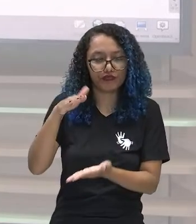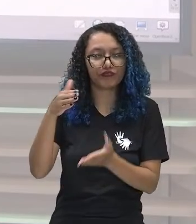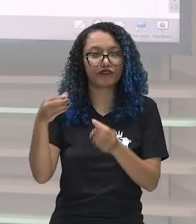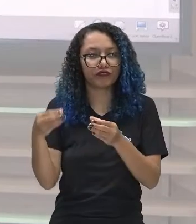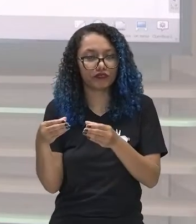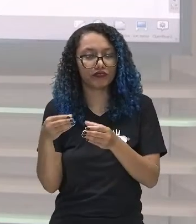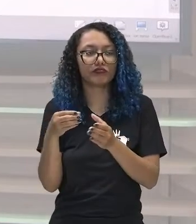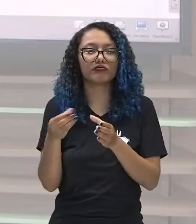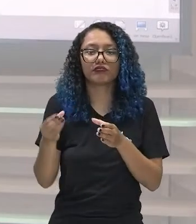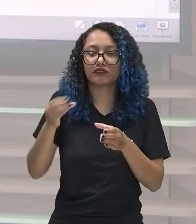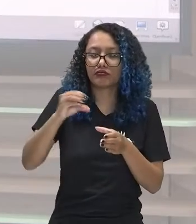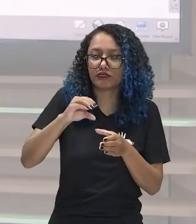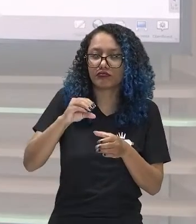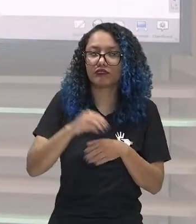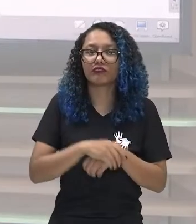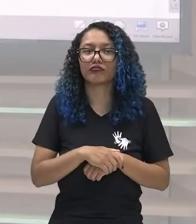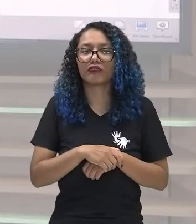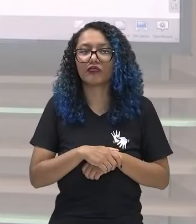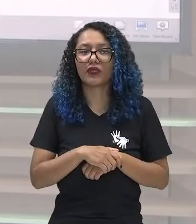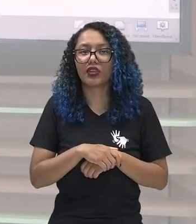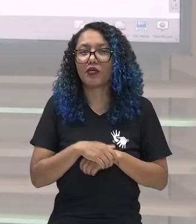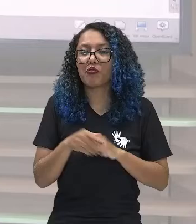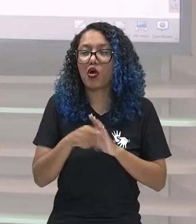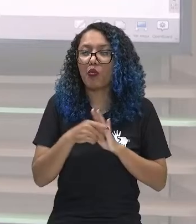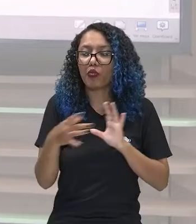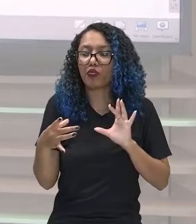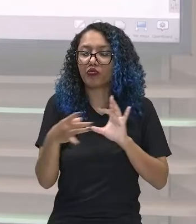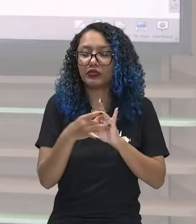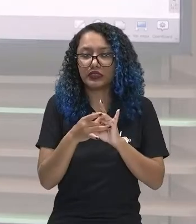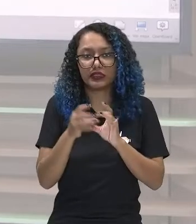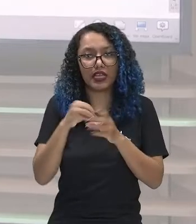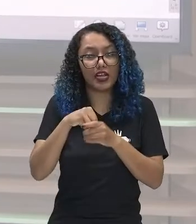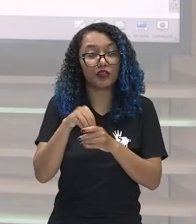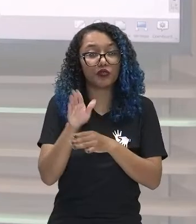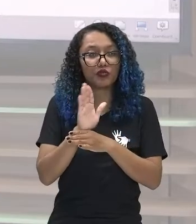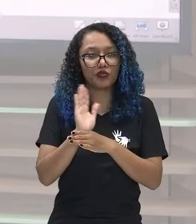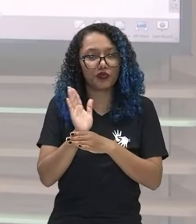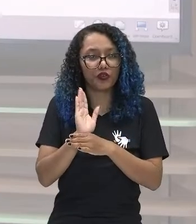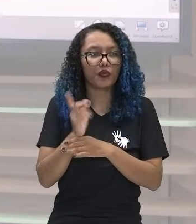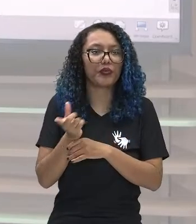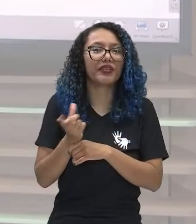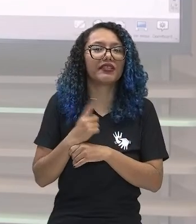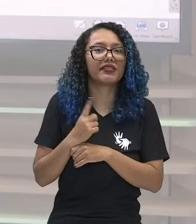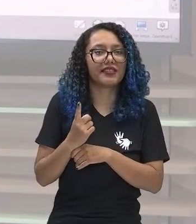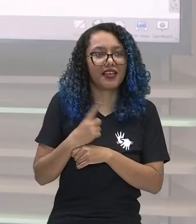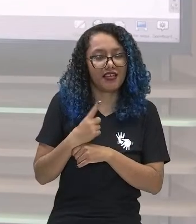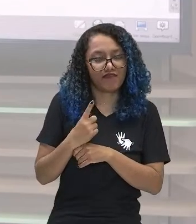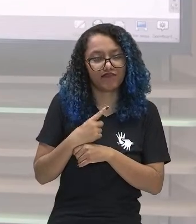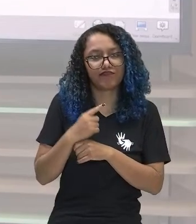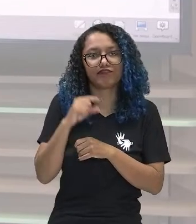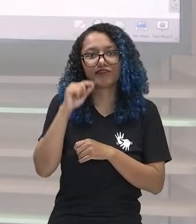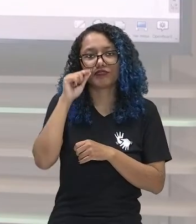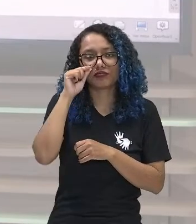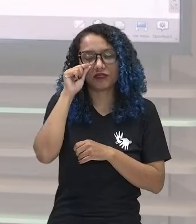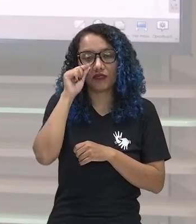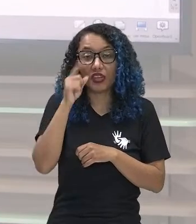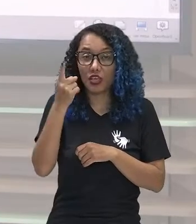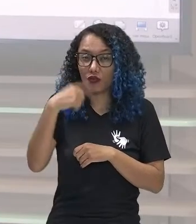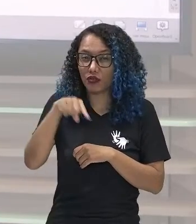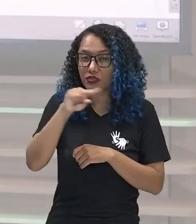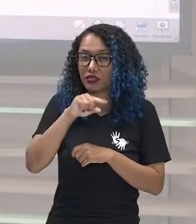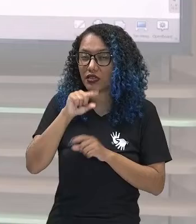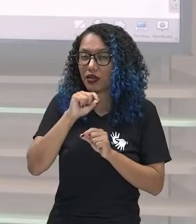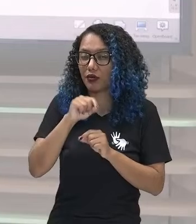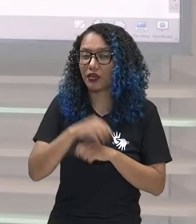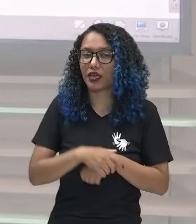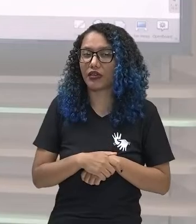do filme, da novela, discretamente, mas estão lá, colocação dos produtos em programas, filmes e novela. E você vai assimilando aquilo, você vai